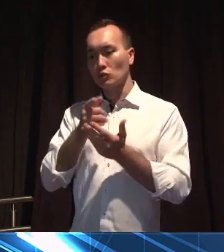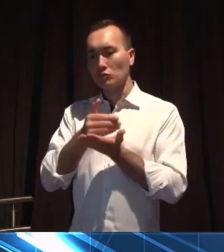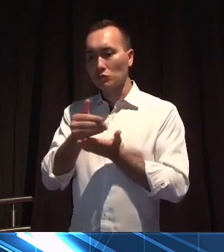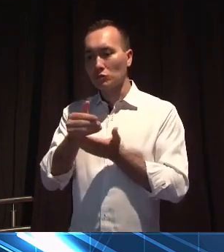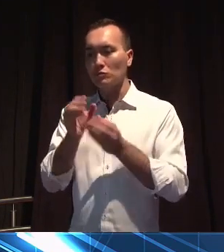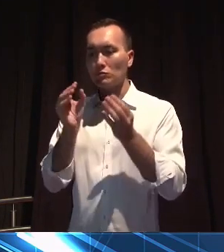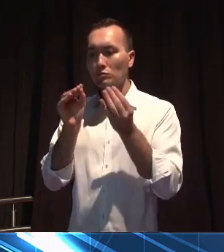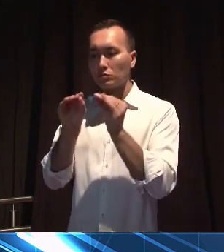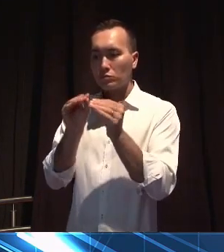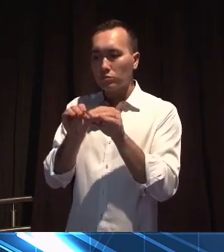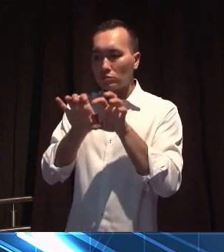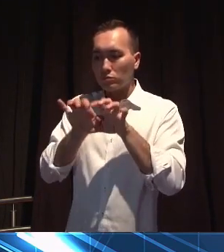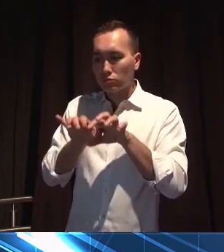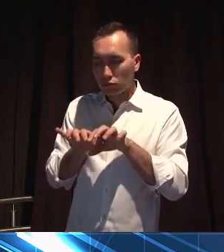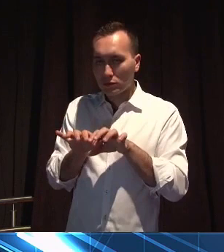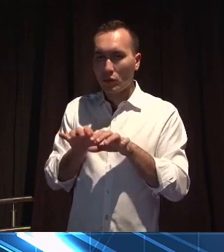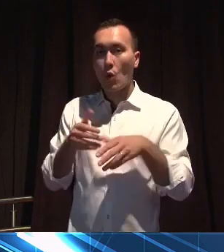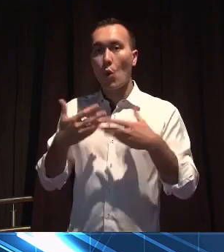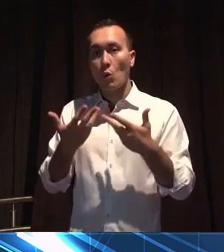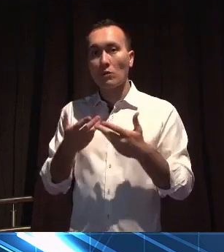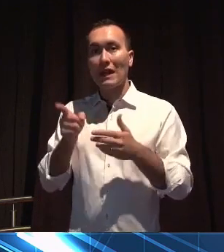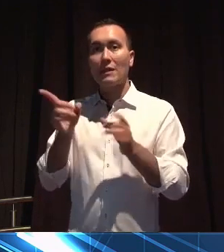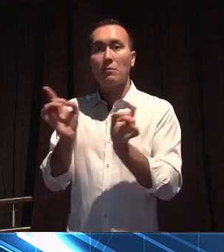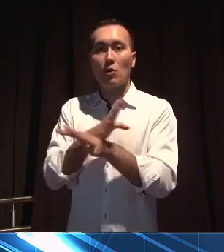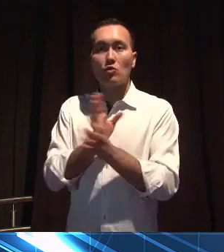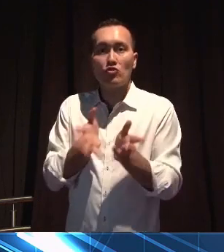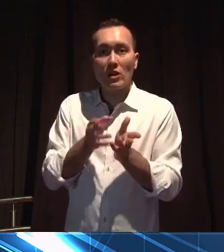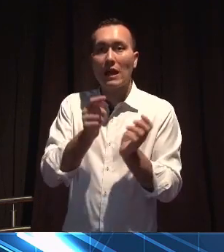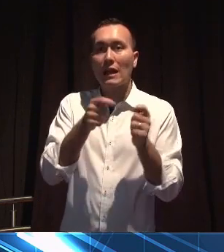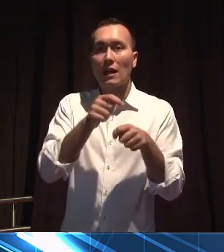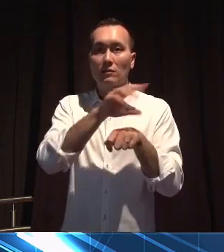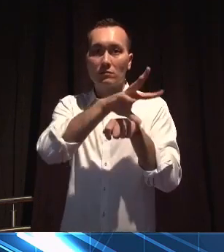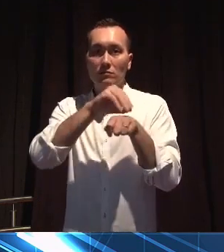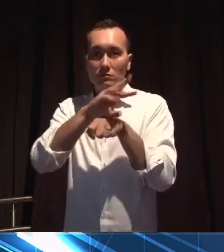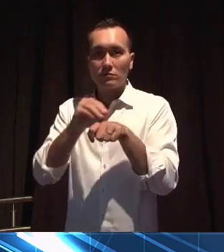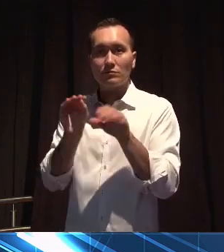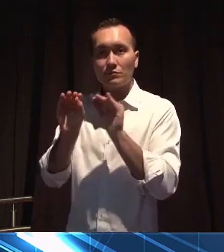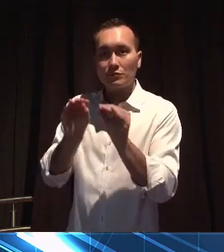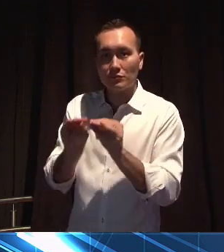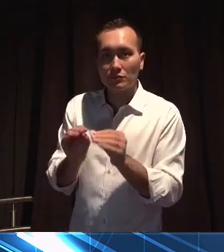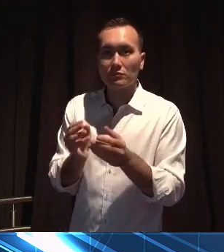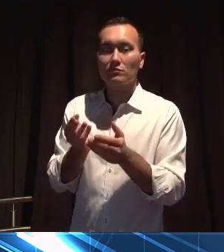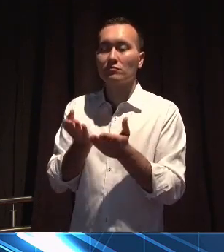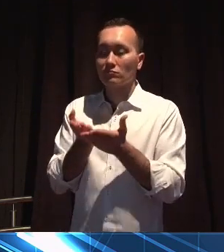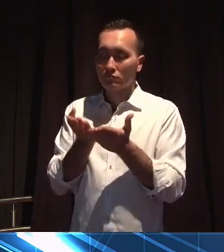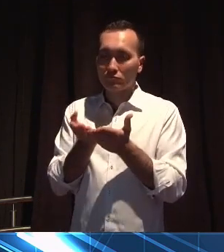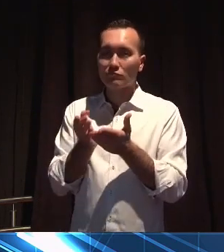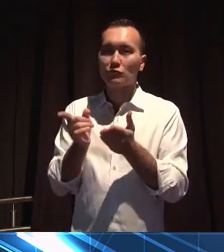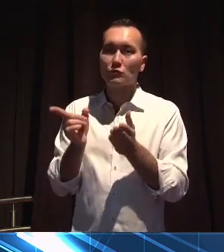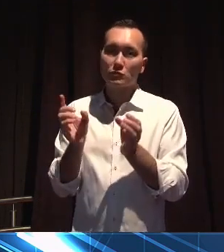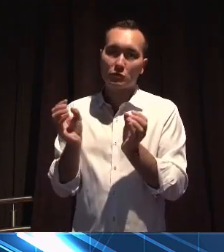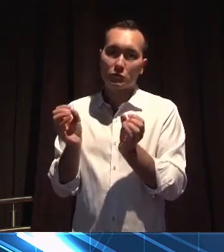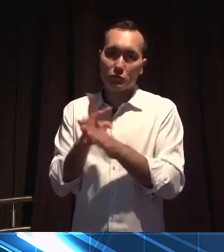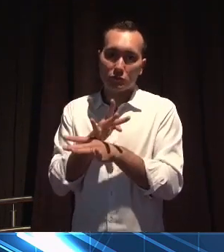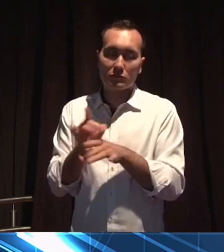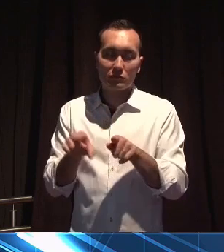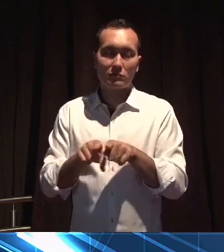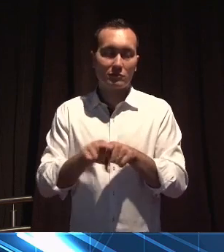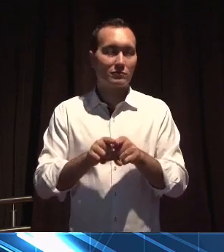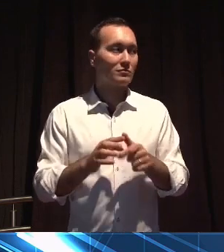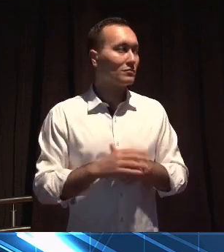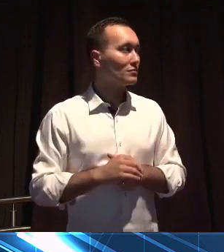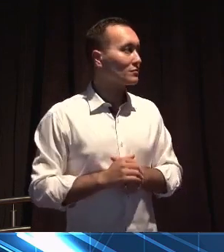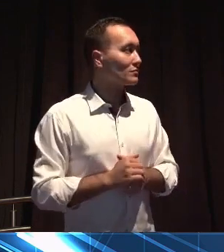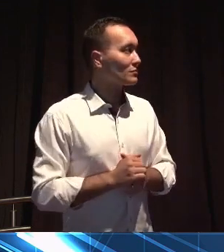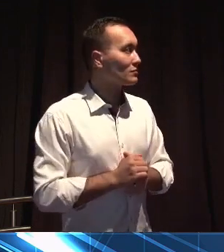para carregar as implementações vamos dizer que tem alguém que implementando através do Plugin é eu faço assim